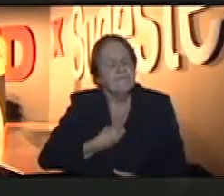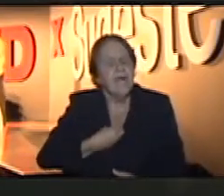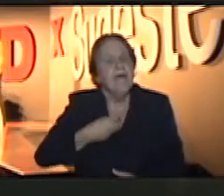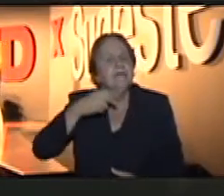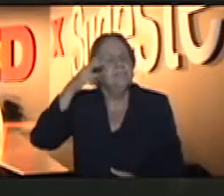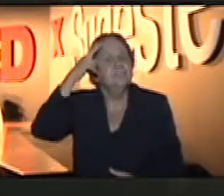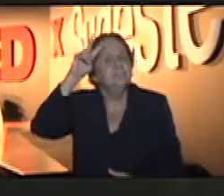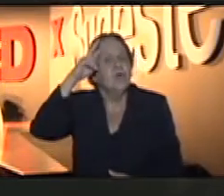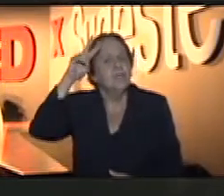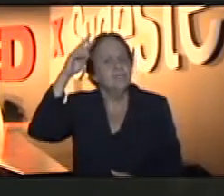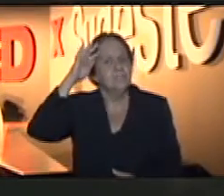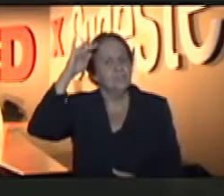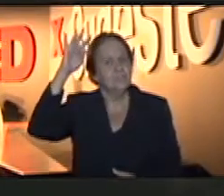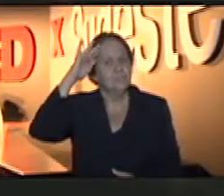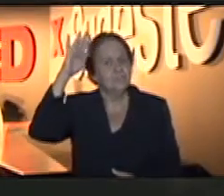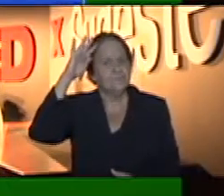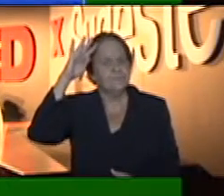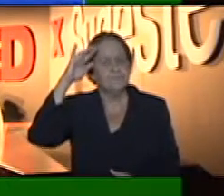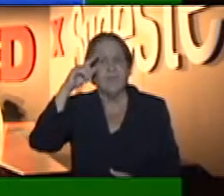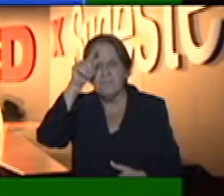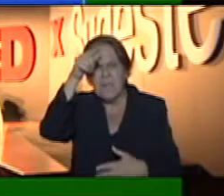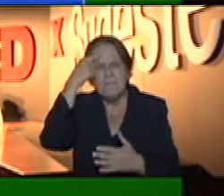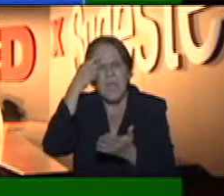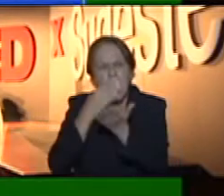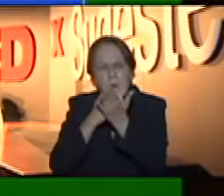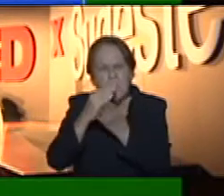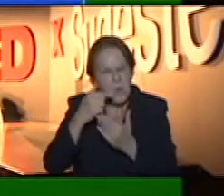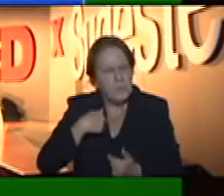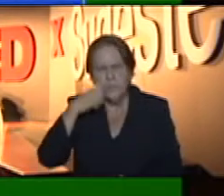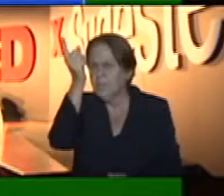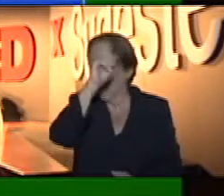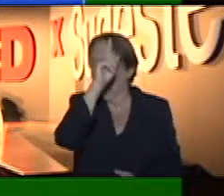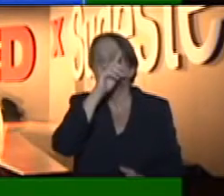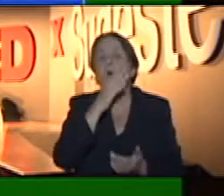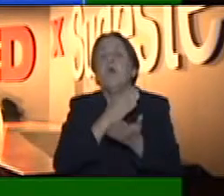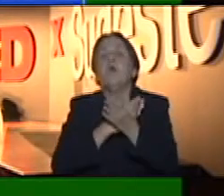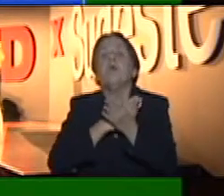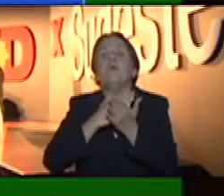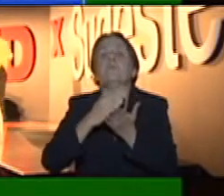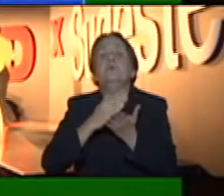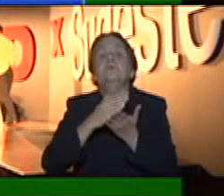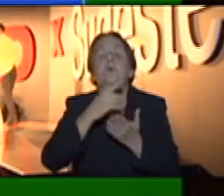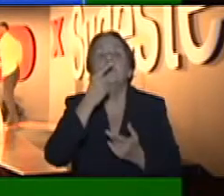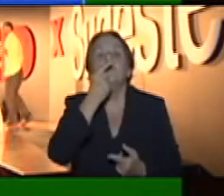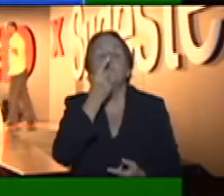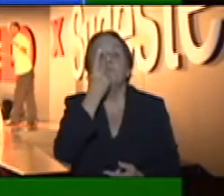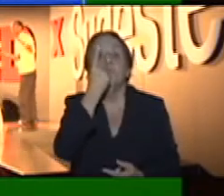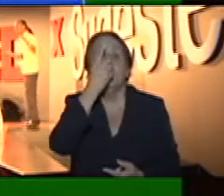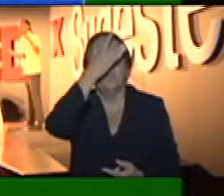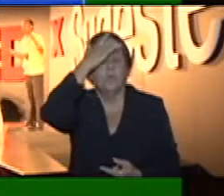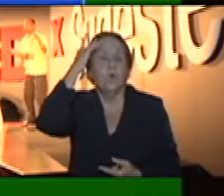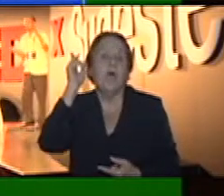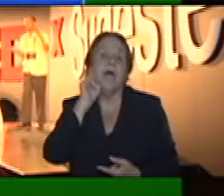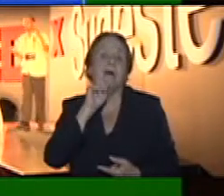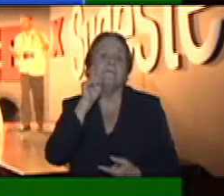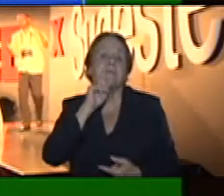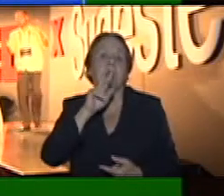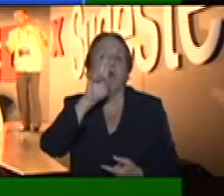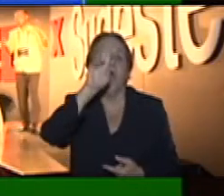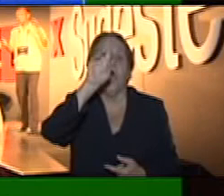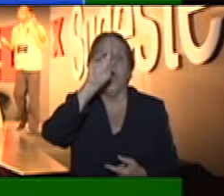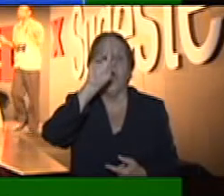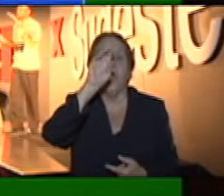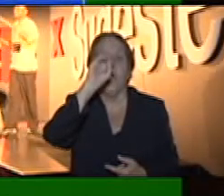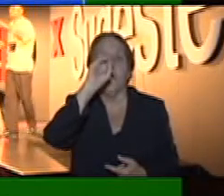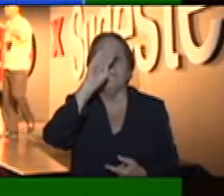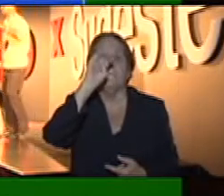não começou comigo começou com o americano o genny Rober Field